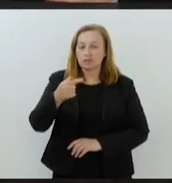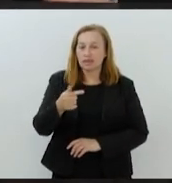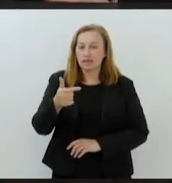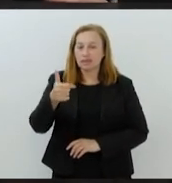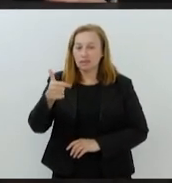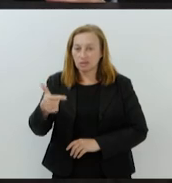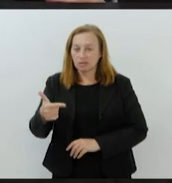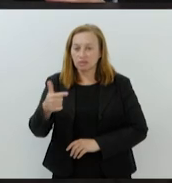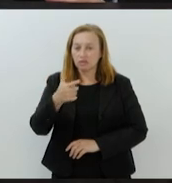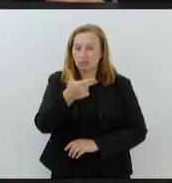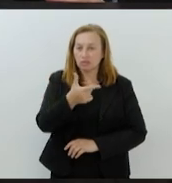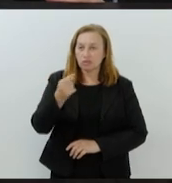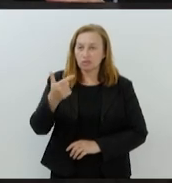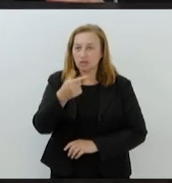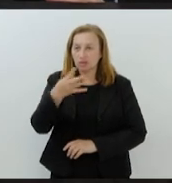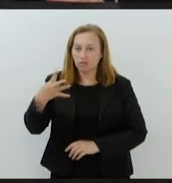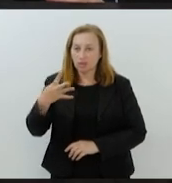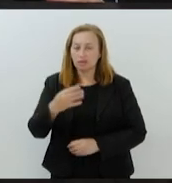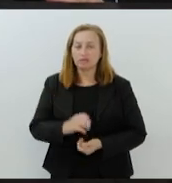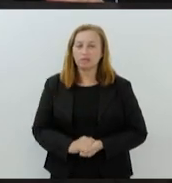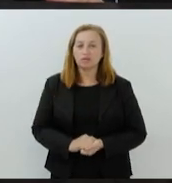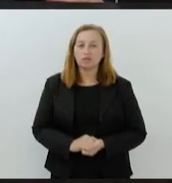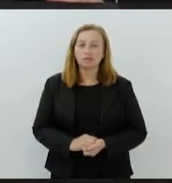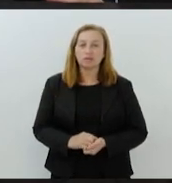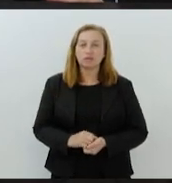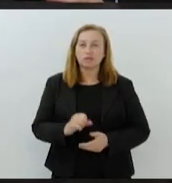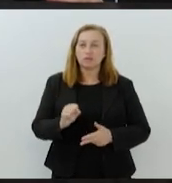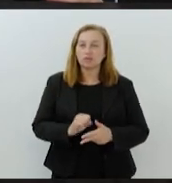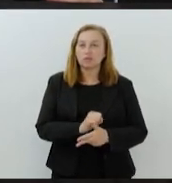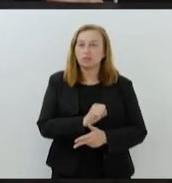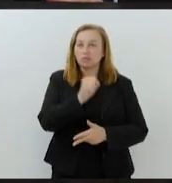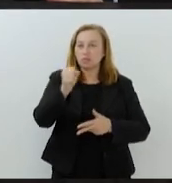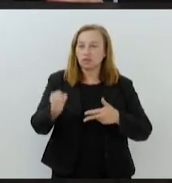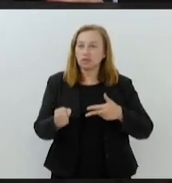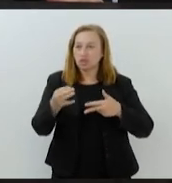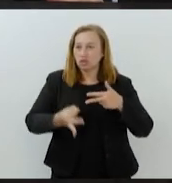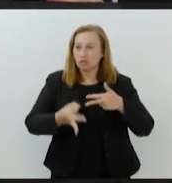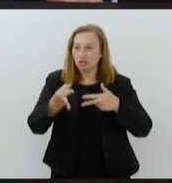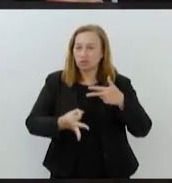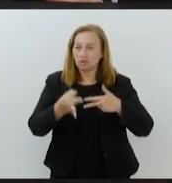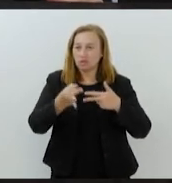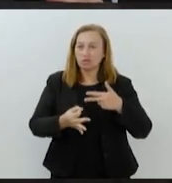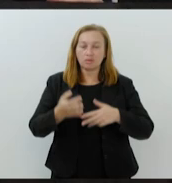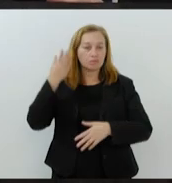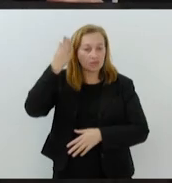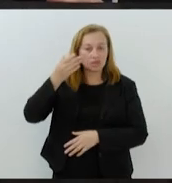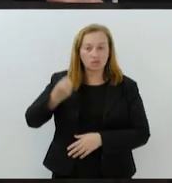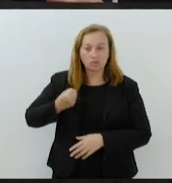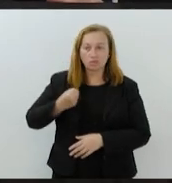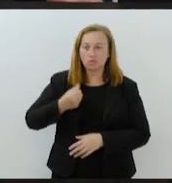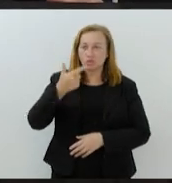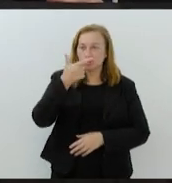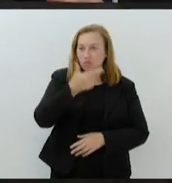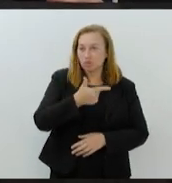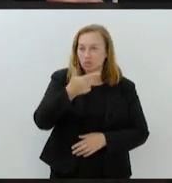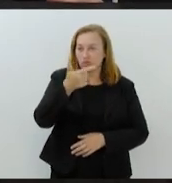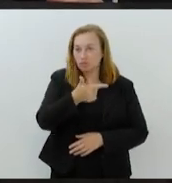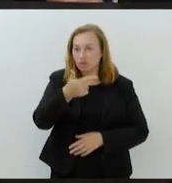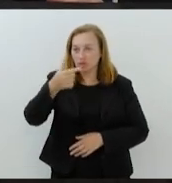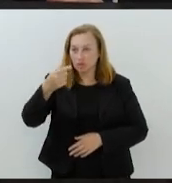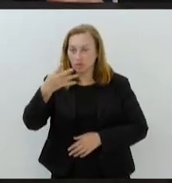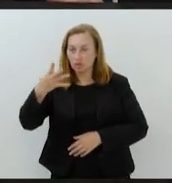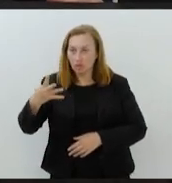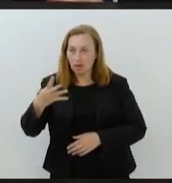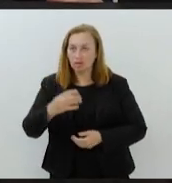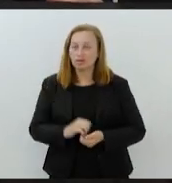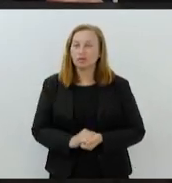4.172 de 2024, de autoria do Poder Judiciário, mensagem de número 2 de 2024, que